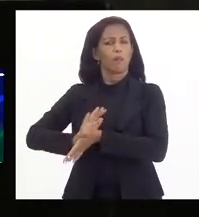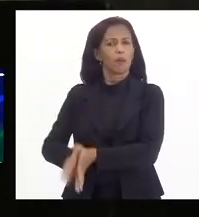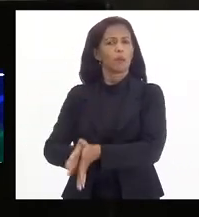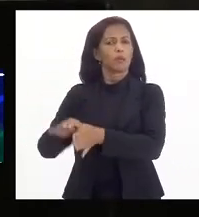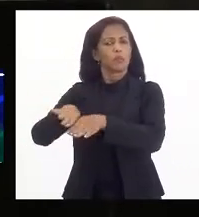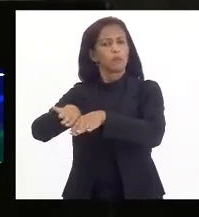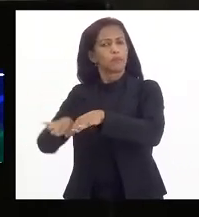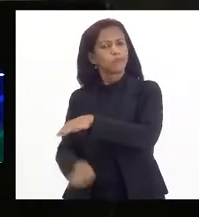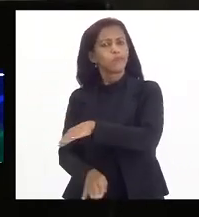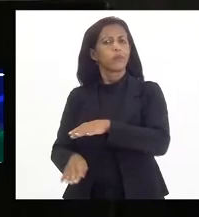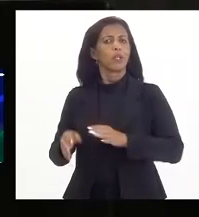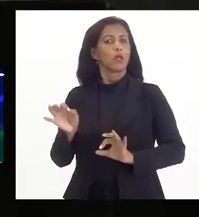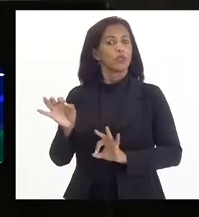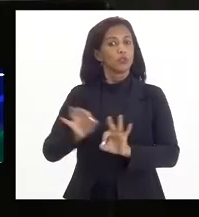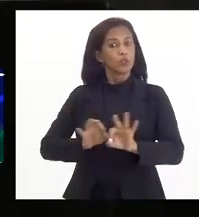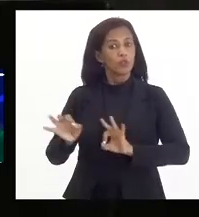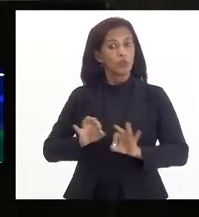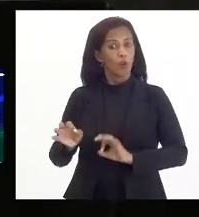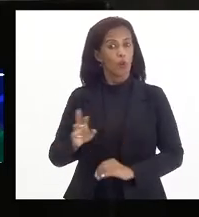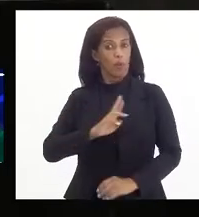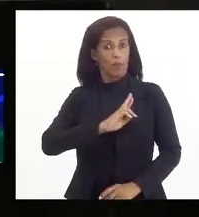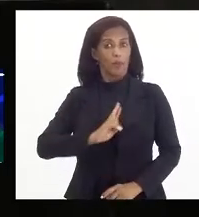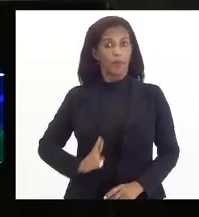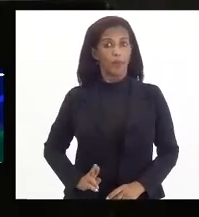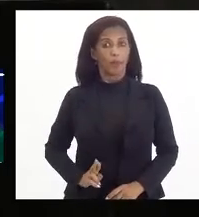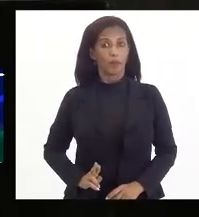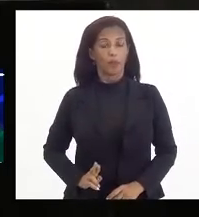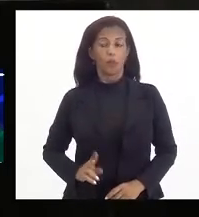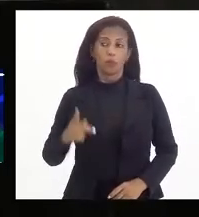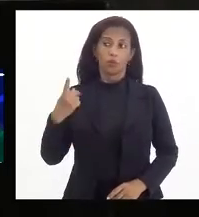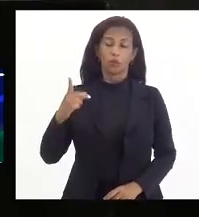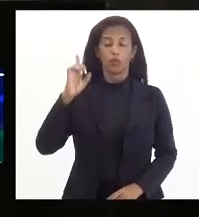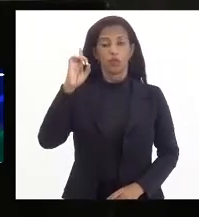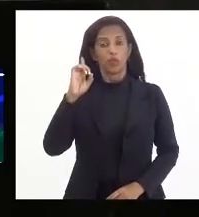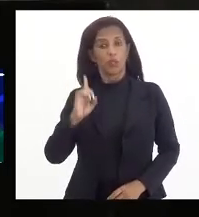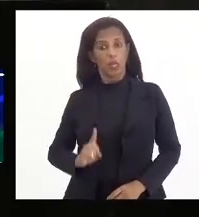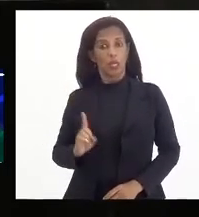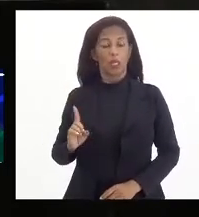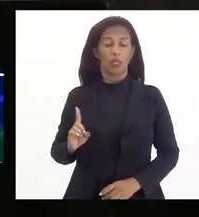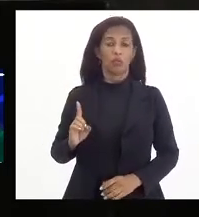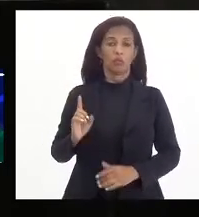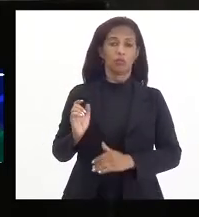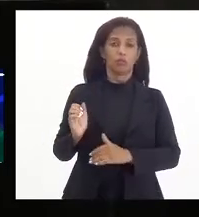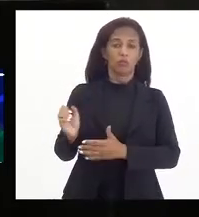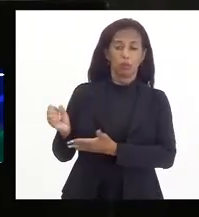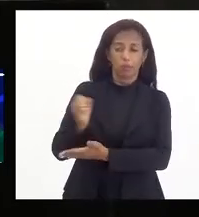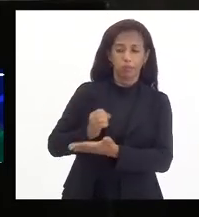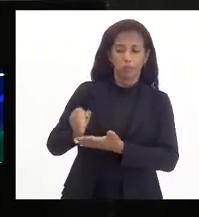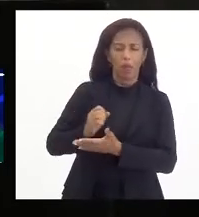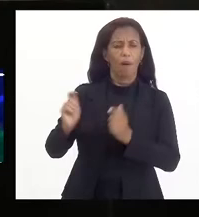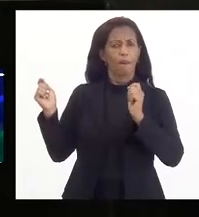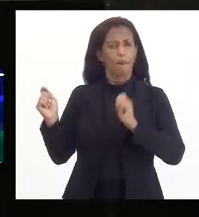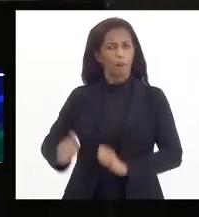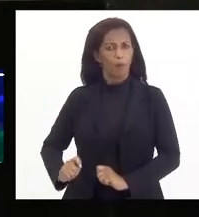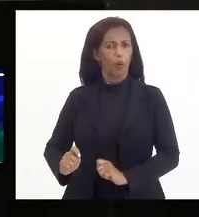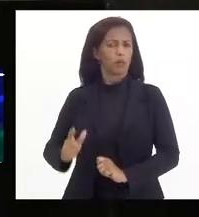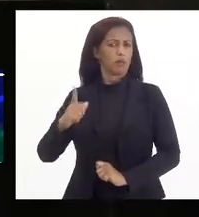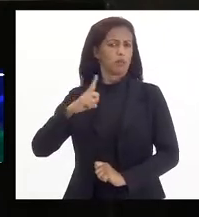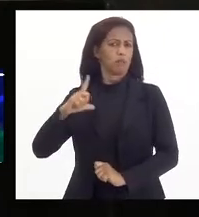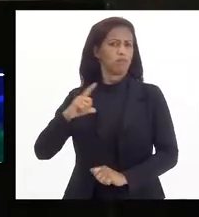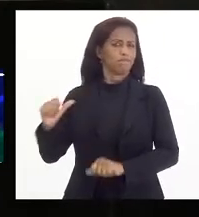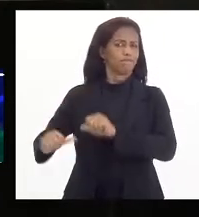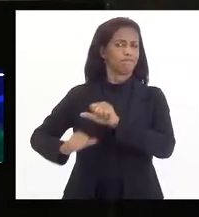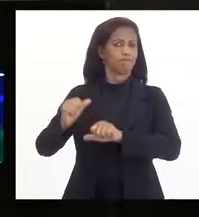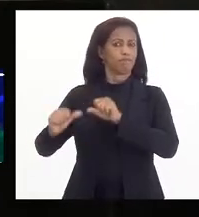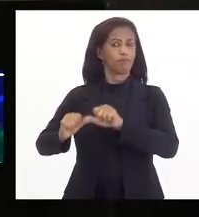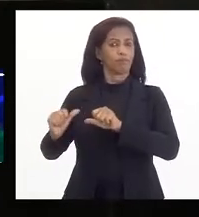aos cima é de modo que a república com seu direito e seus fundamentos possa ser fundada ou refogada